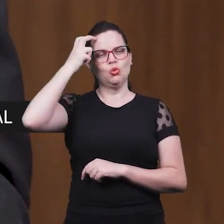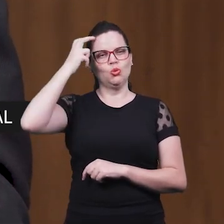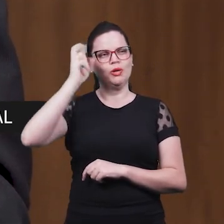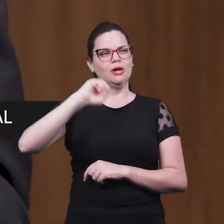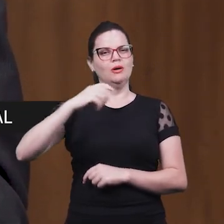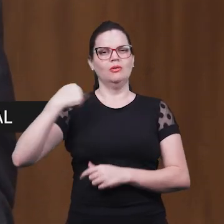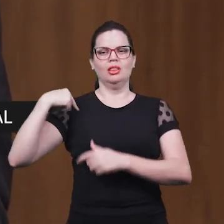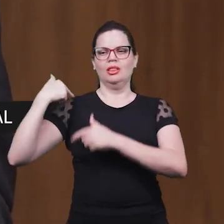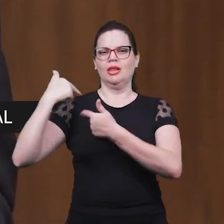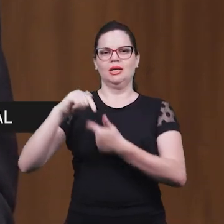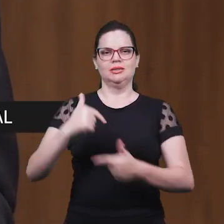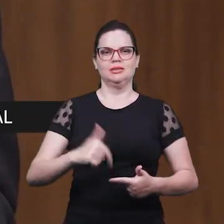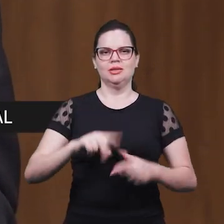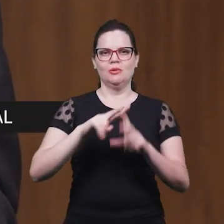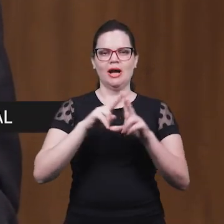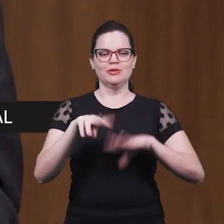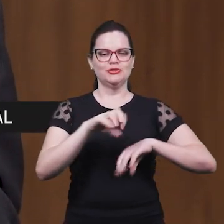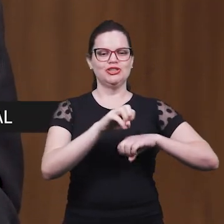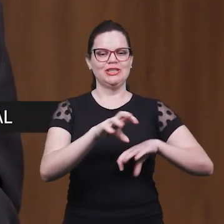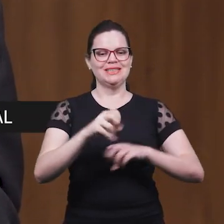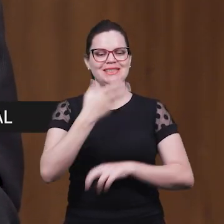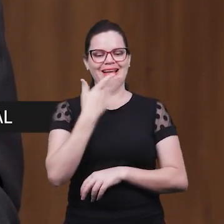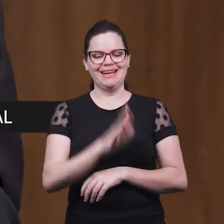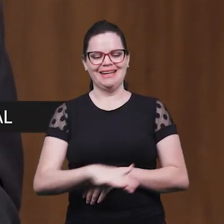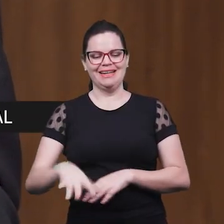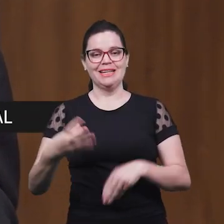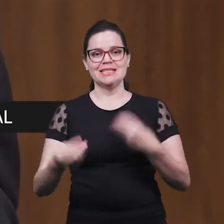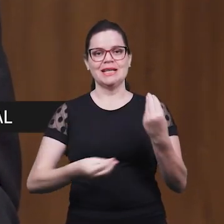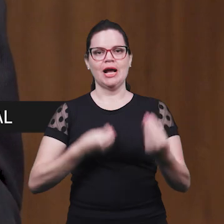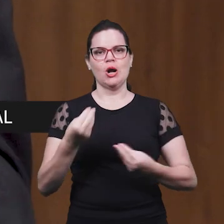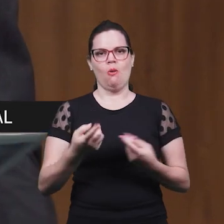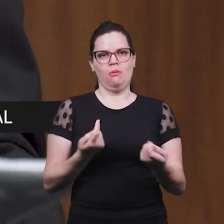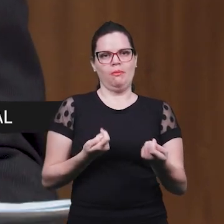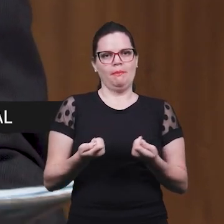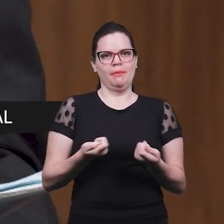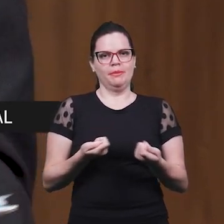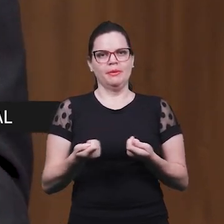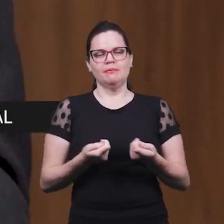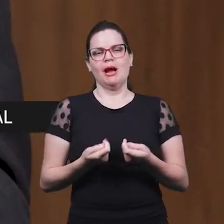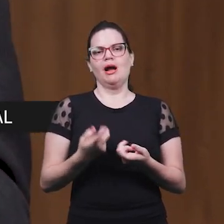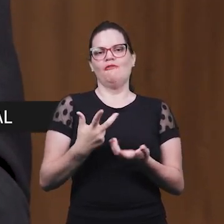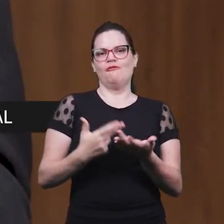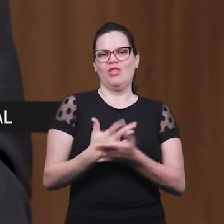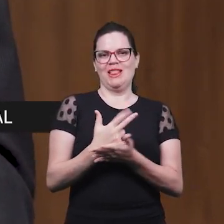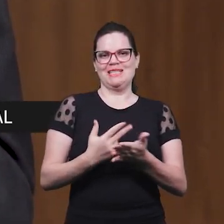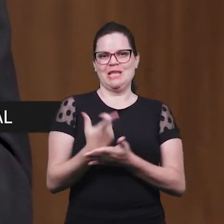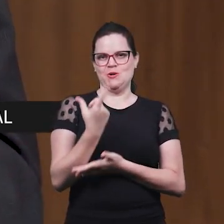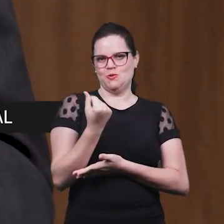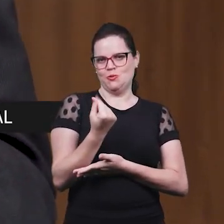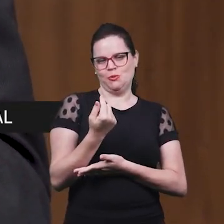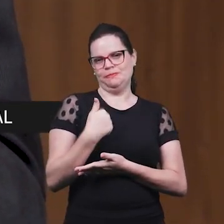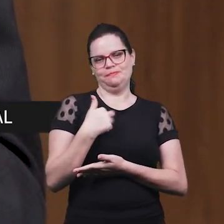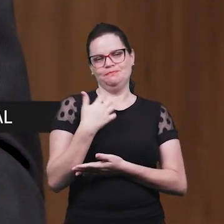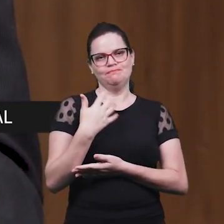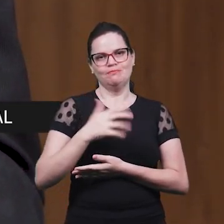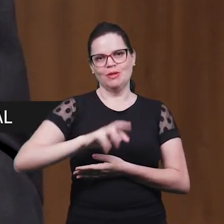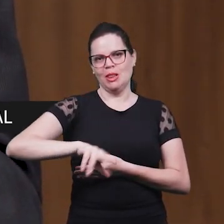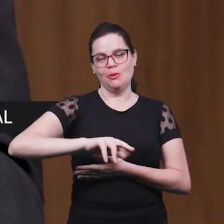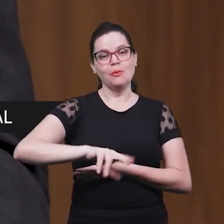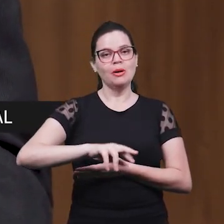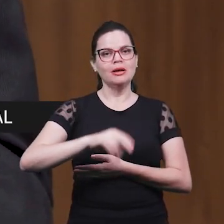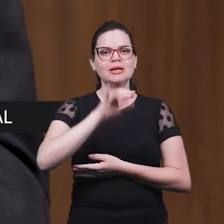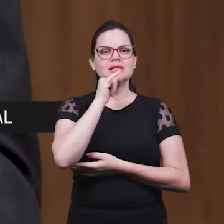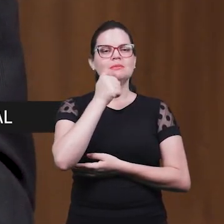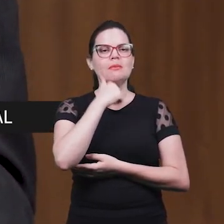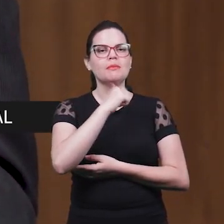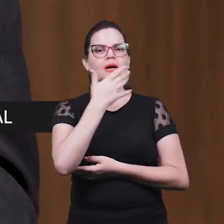tradição na questão de educação financeira, né? Não é comum os nossos pais iniciar a nossa vida, né, quando